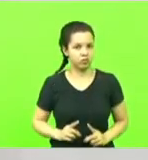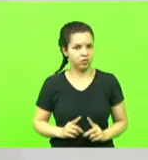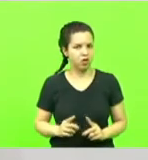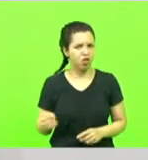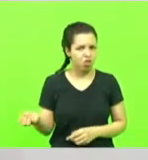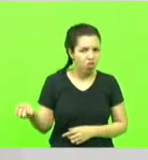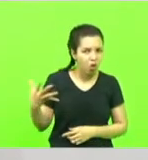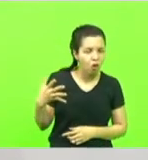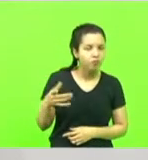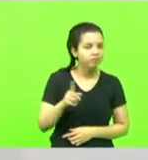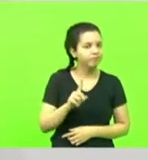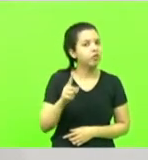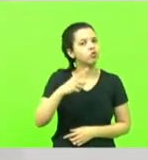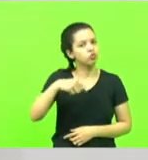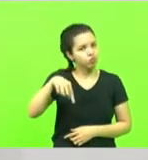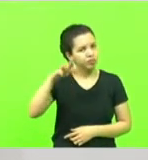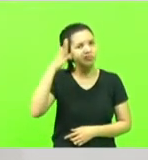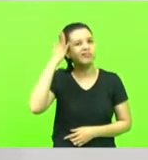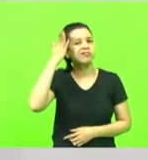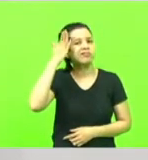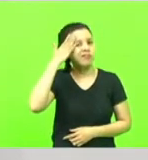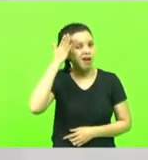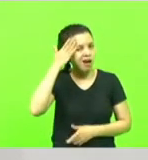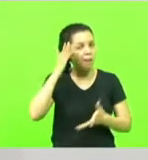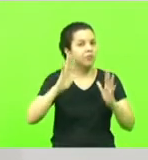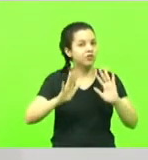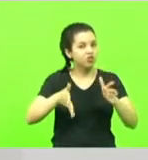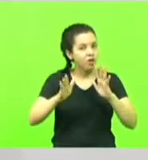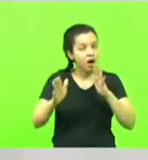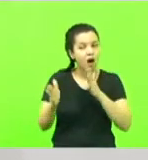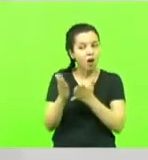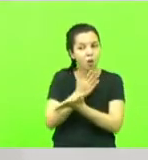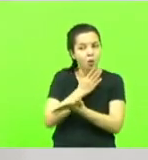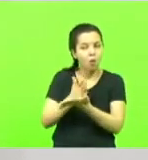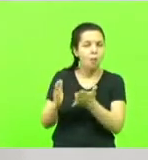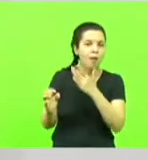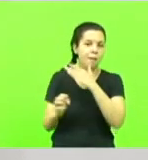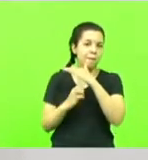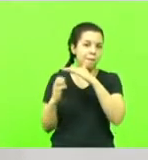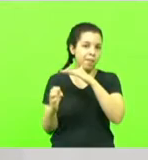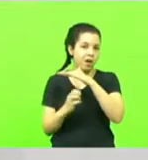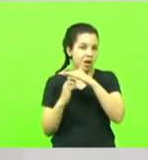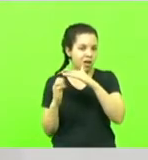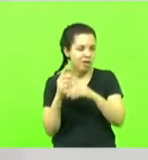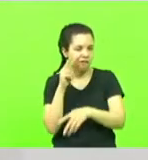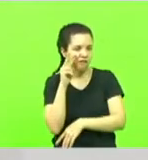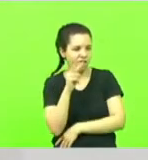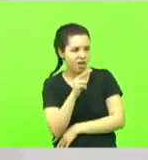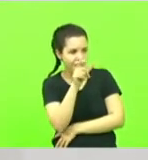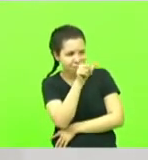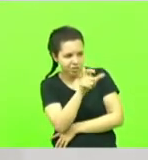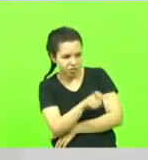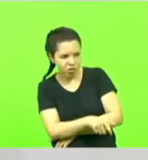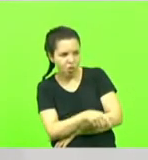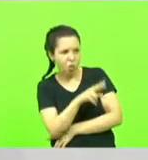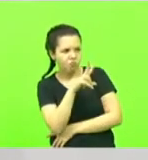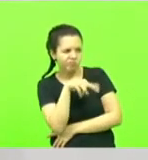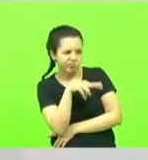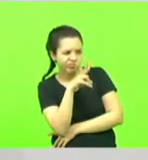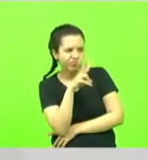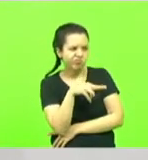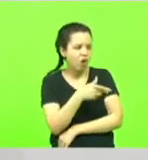que algumas empresas utilizam de critérios como a aparência, a orientação sexual ou a cor da pele em suas